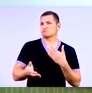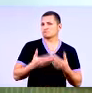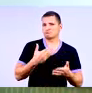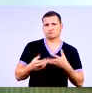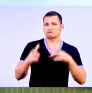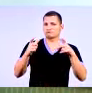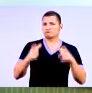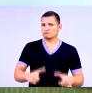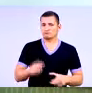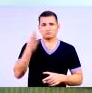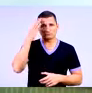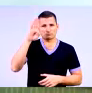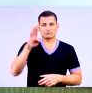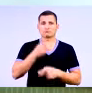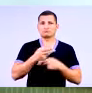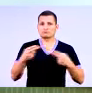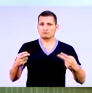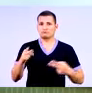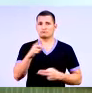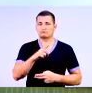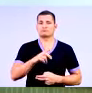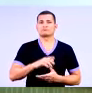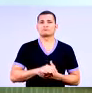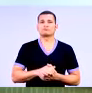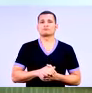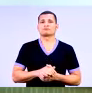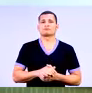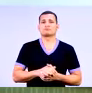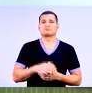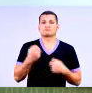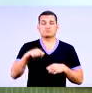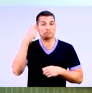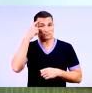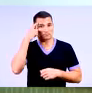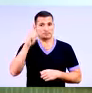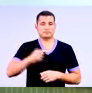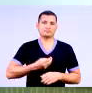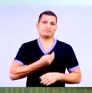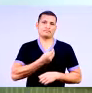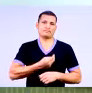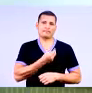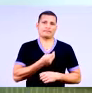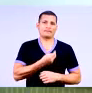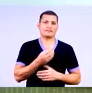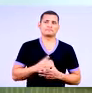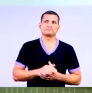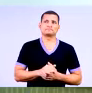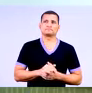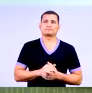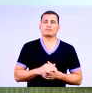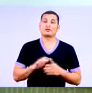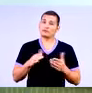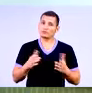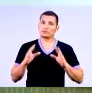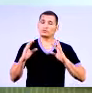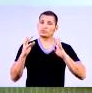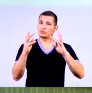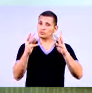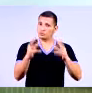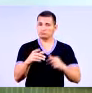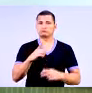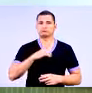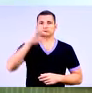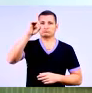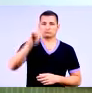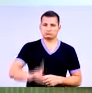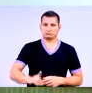a principal coisa que você vai levar em consideração é a vida, né? Então, todos nós temos direito à